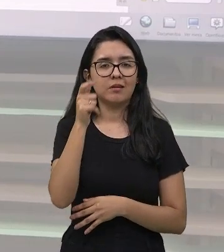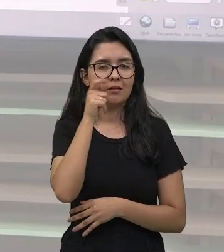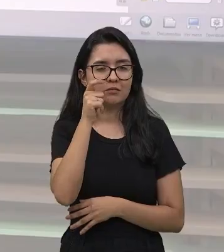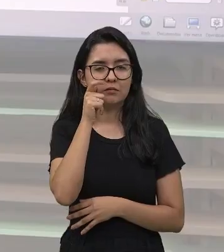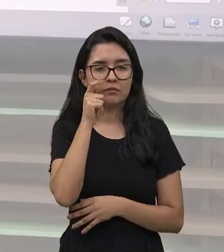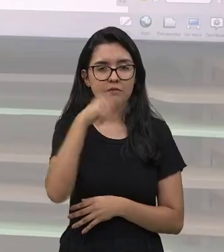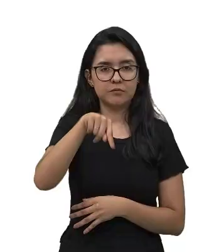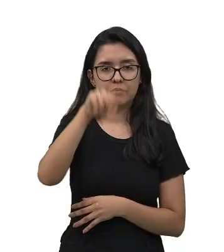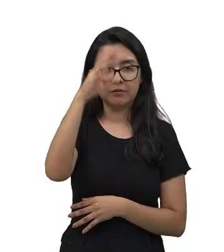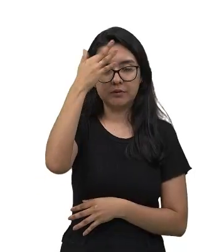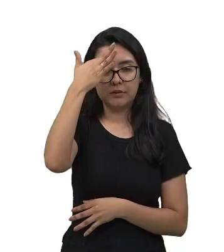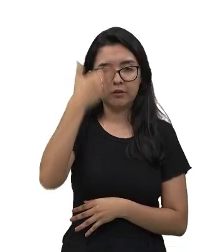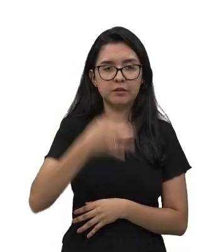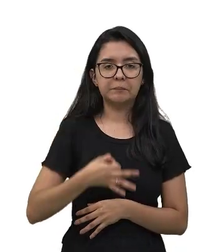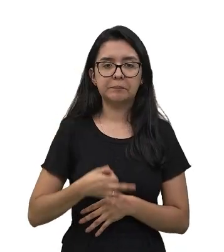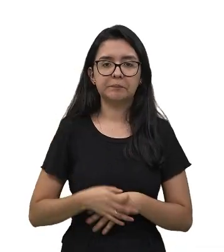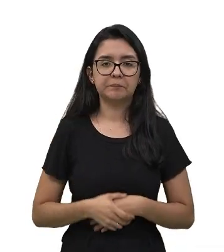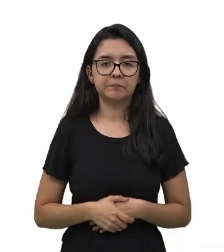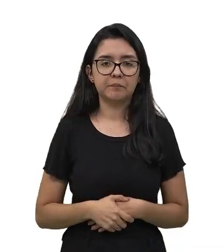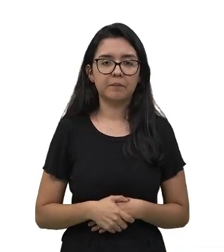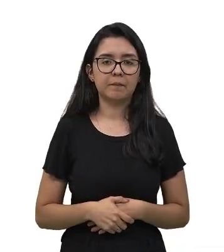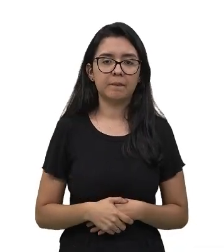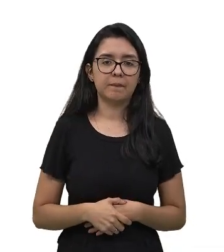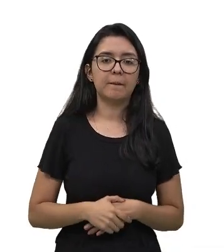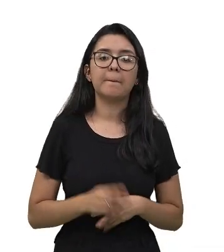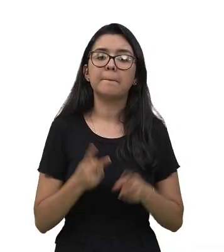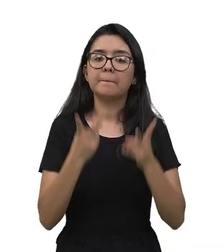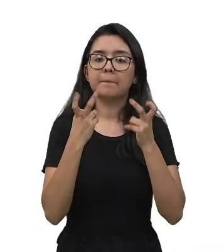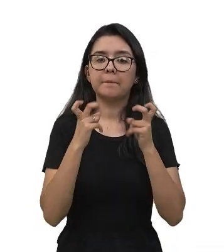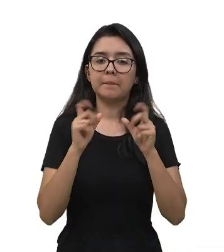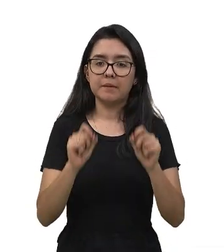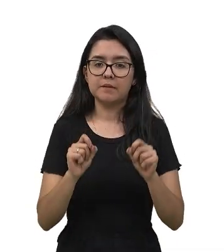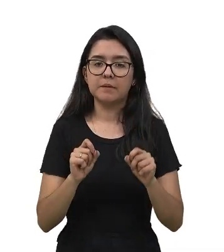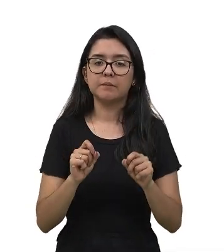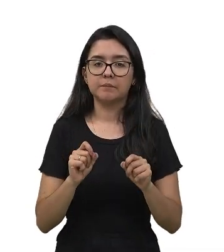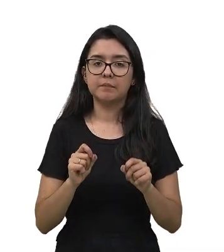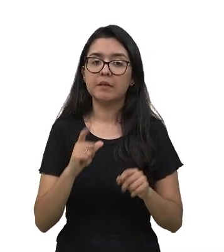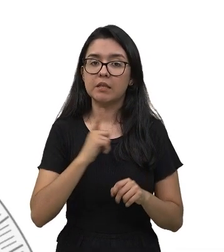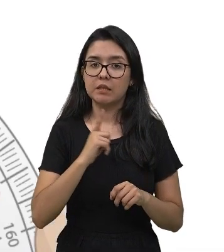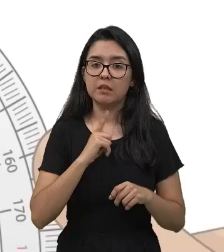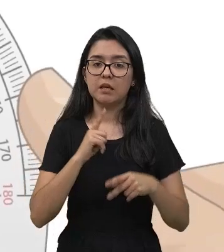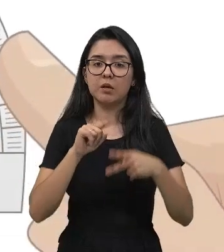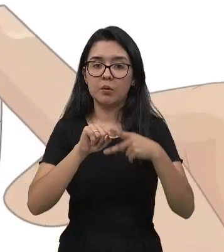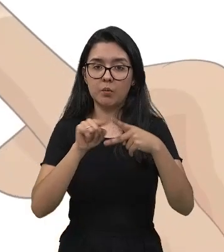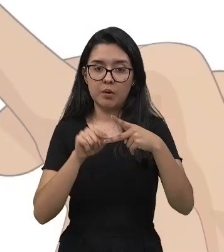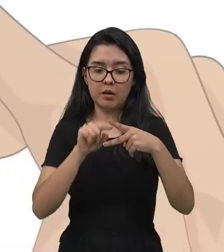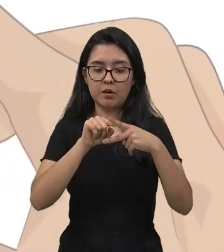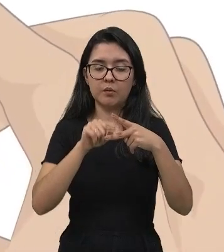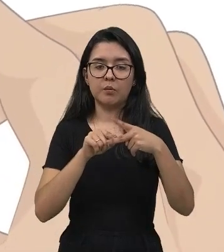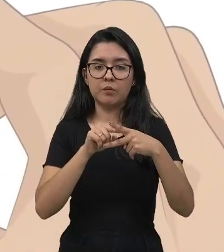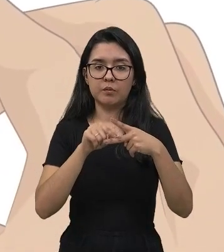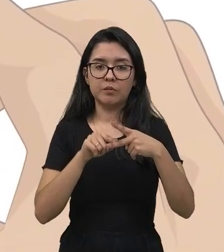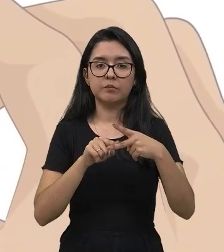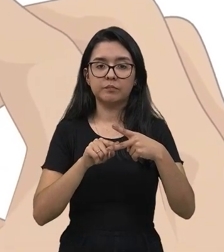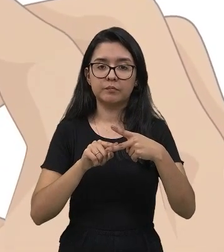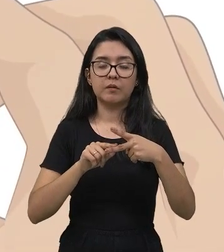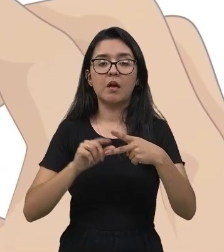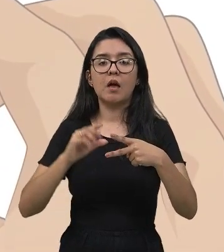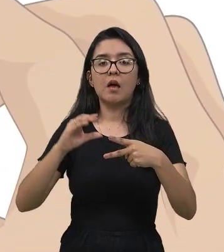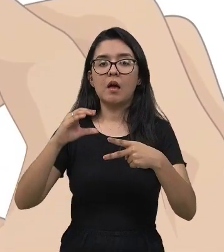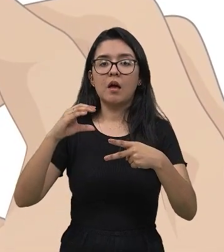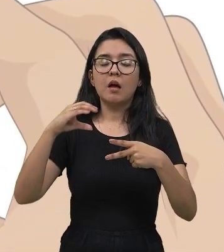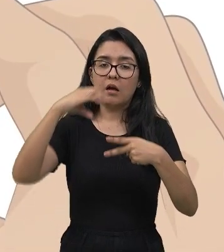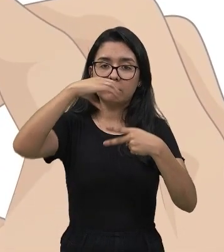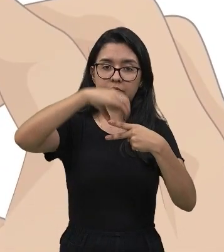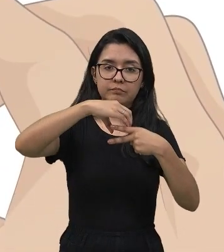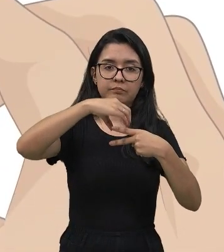nessa compreensão. Acompanha só. Olha os passos aí que tem que fazer. Você tem aí um ângulo, tá legal? Depois, ó, posicione o transferidor